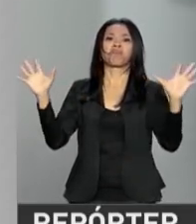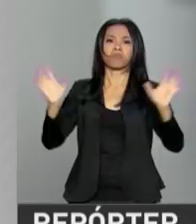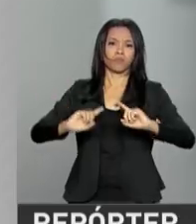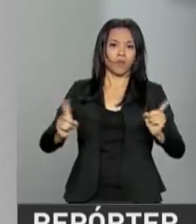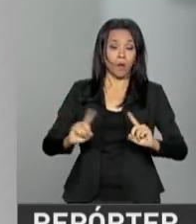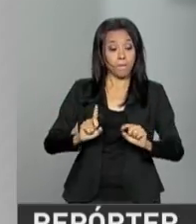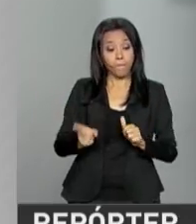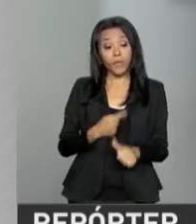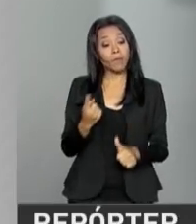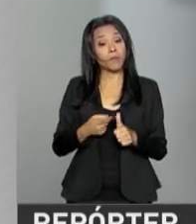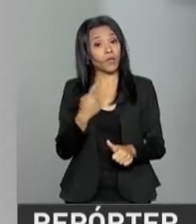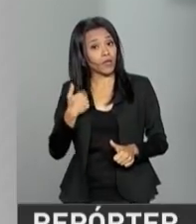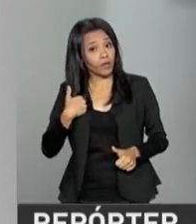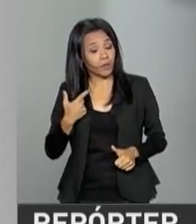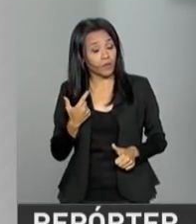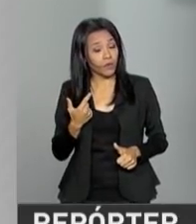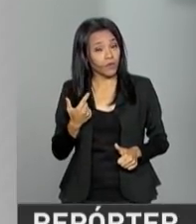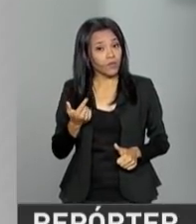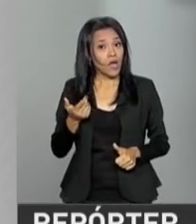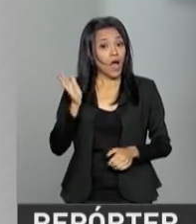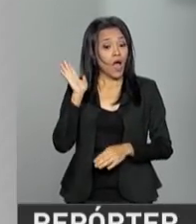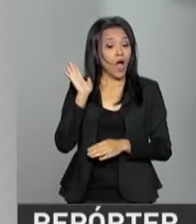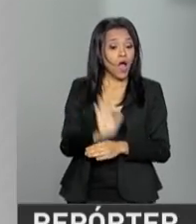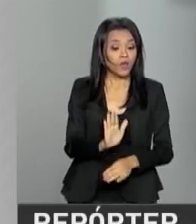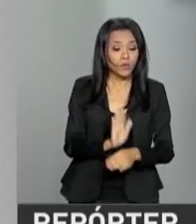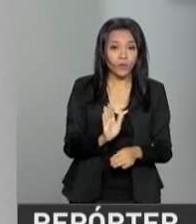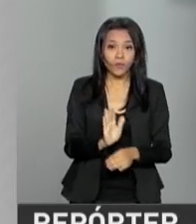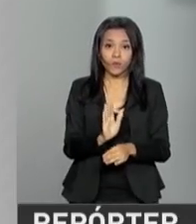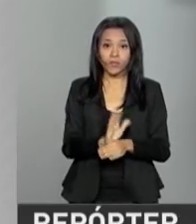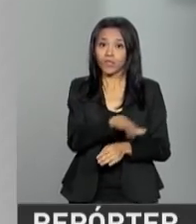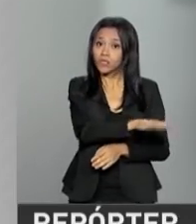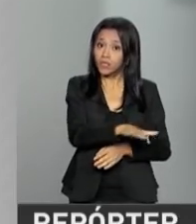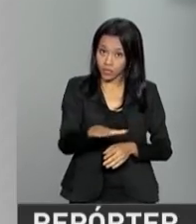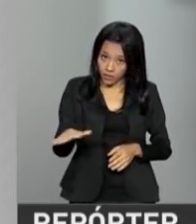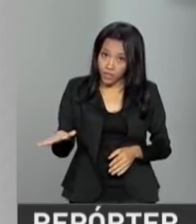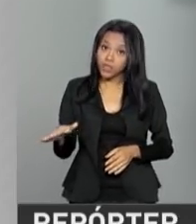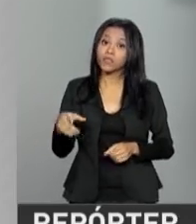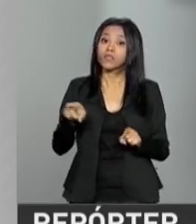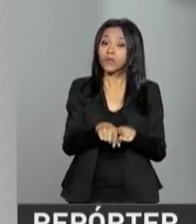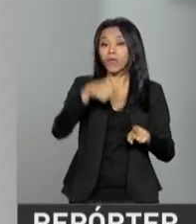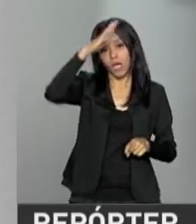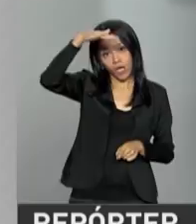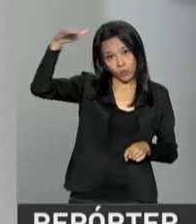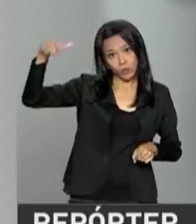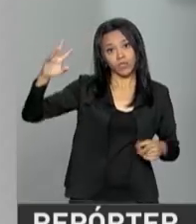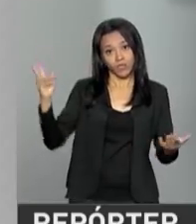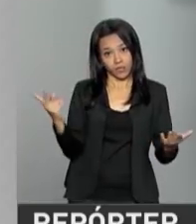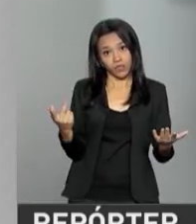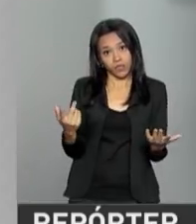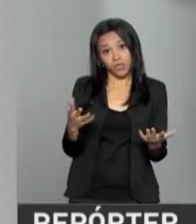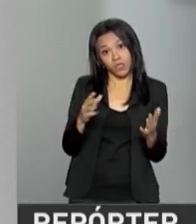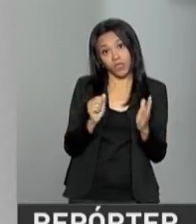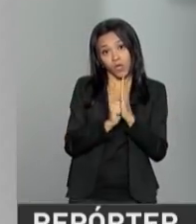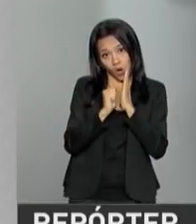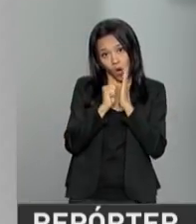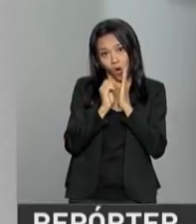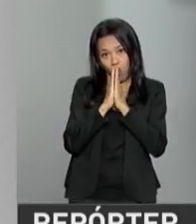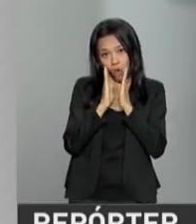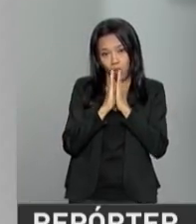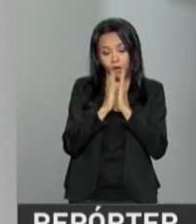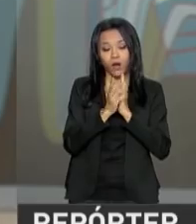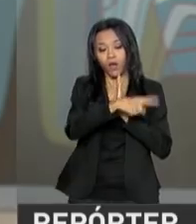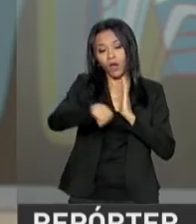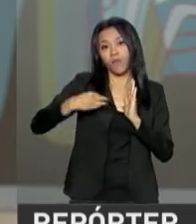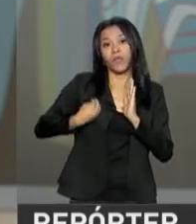primeiro é preciso socorrer as vítimas as crianças e os adultos feridos e rezar por eles